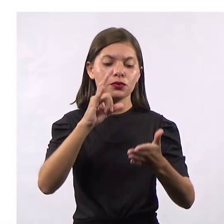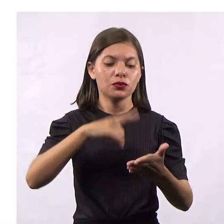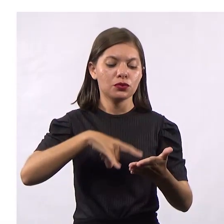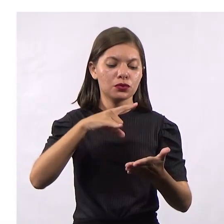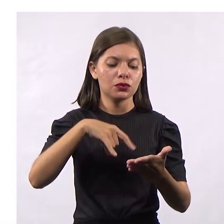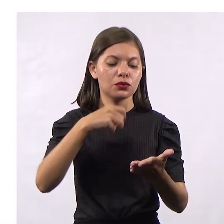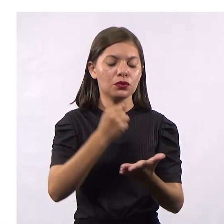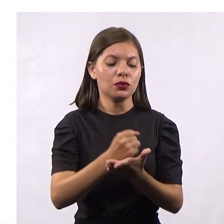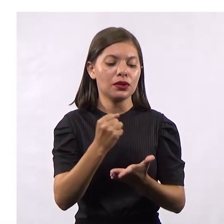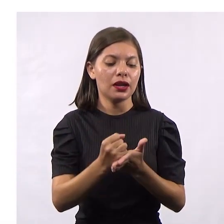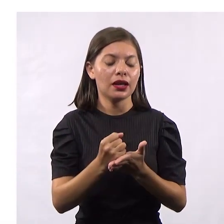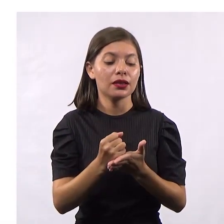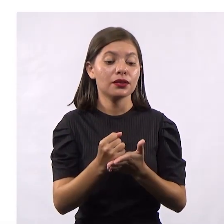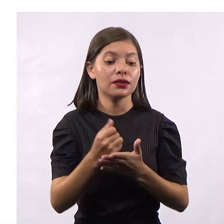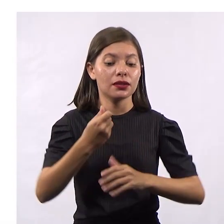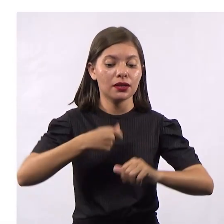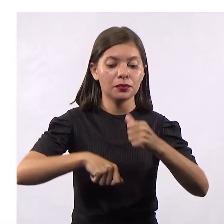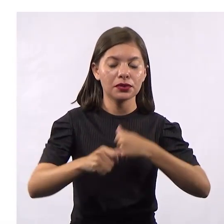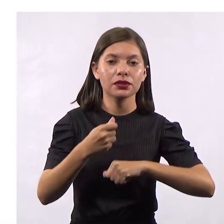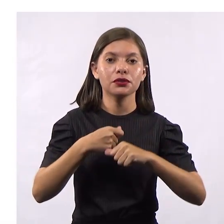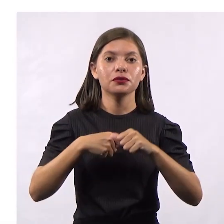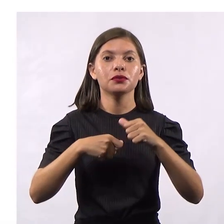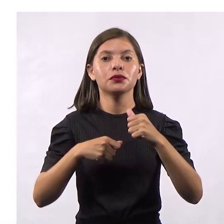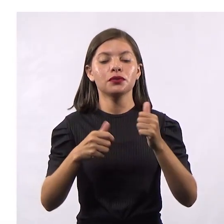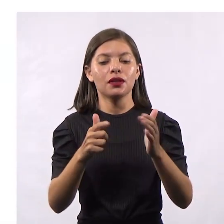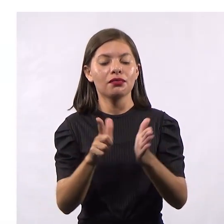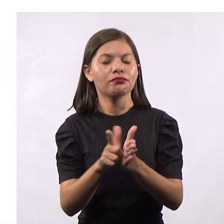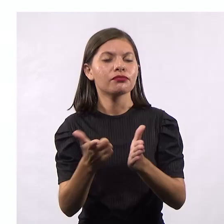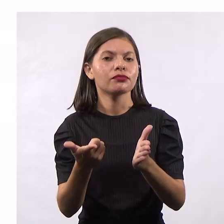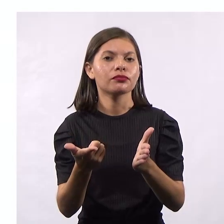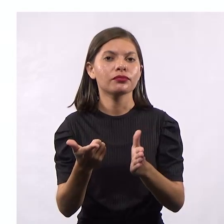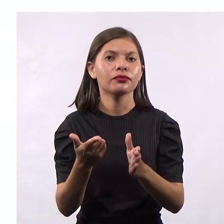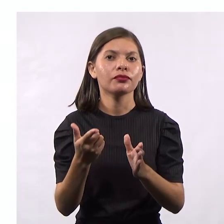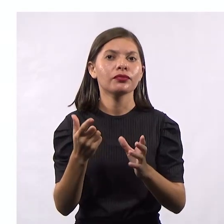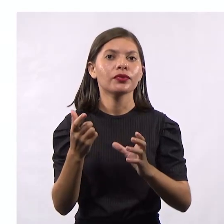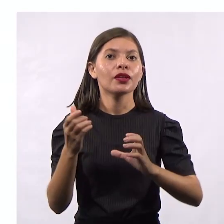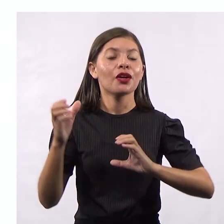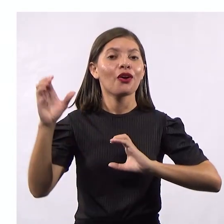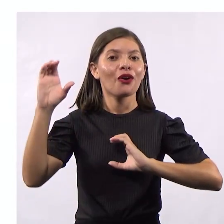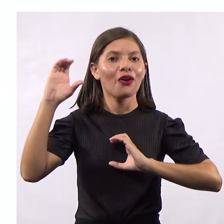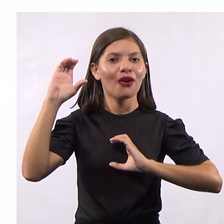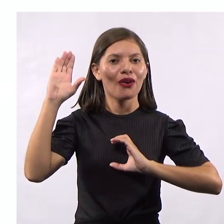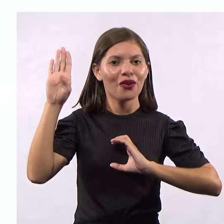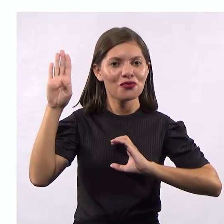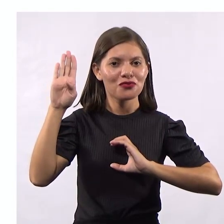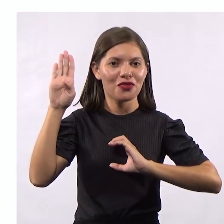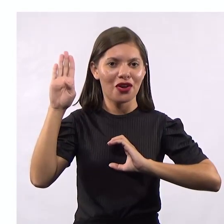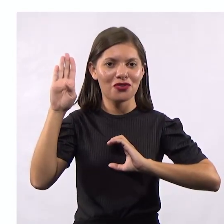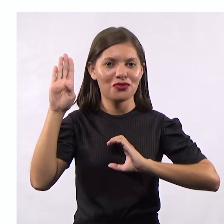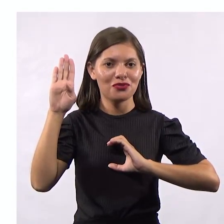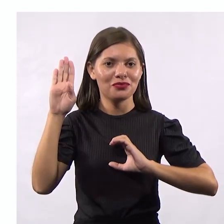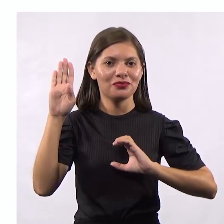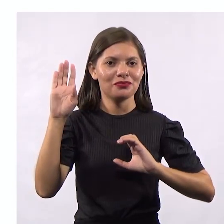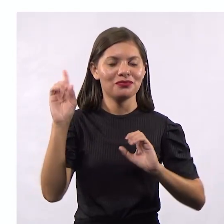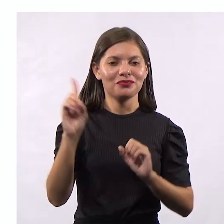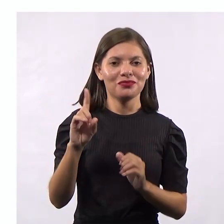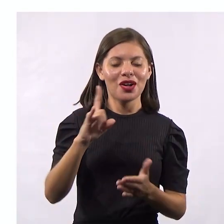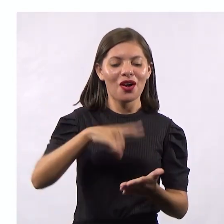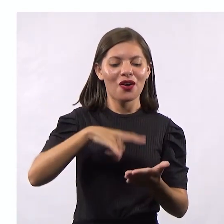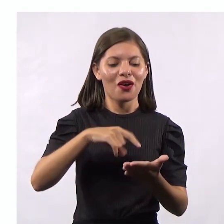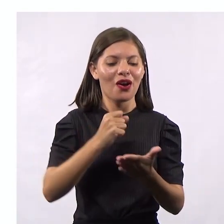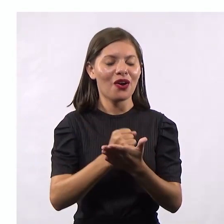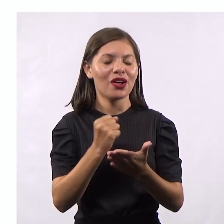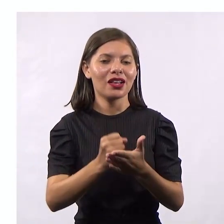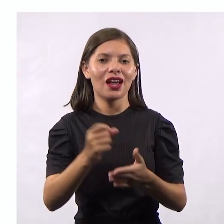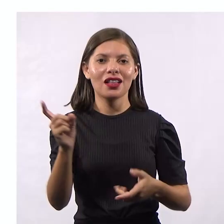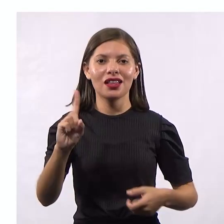contratos administrativos em espécie. E aí vem o convênio para dizer, olha, eu sou convênio, eu não sou um